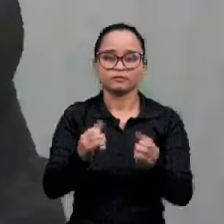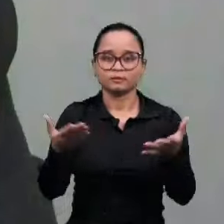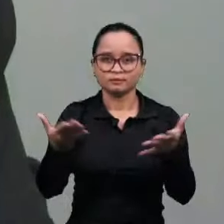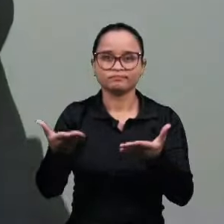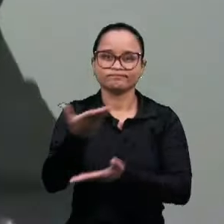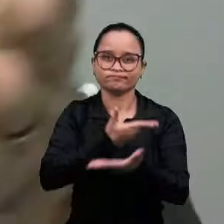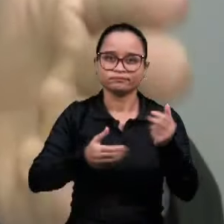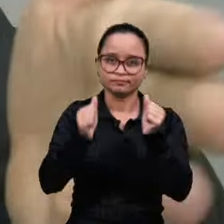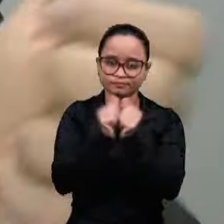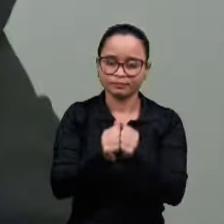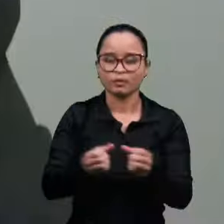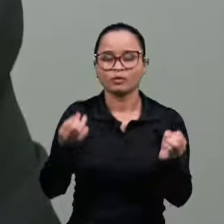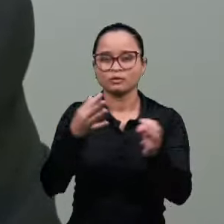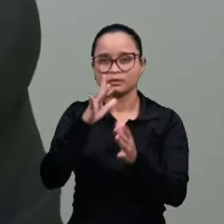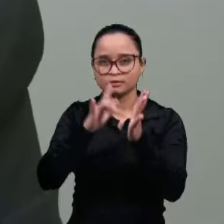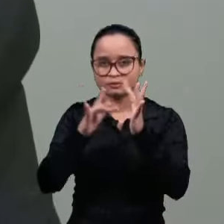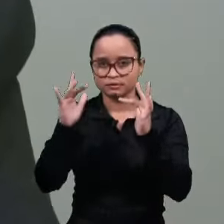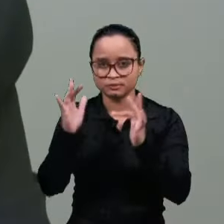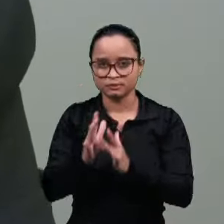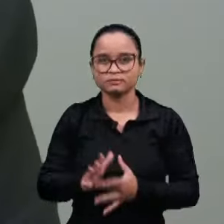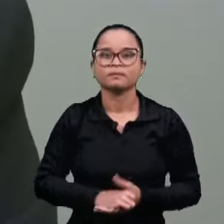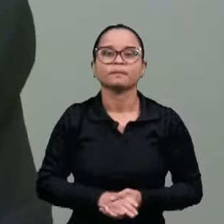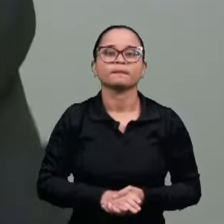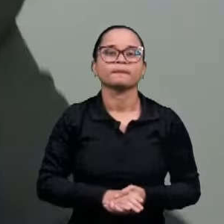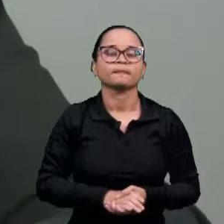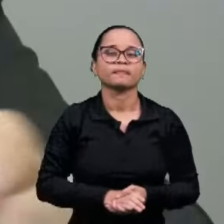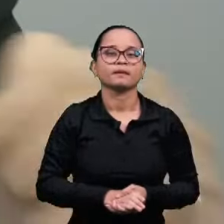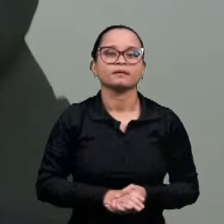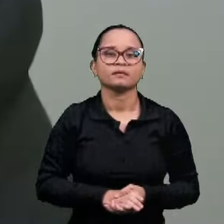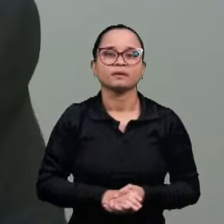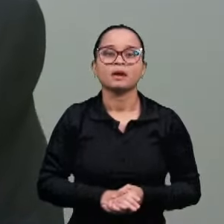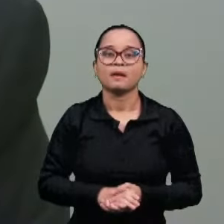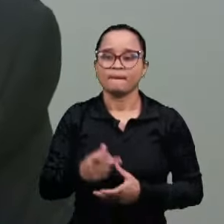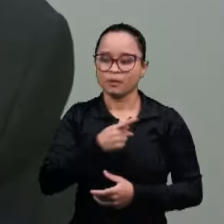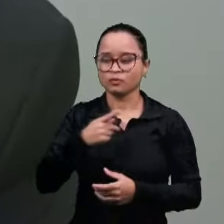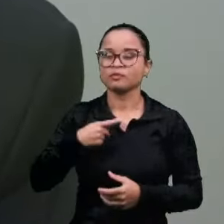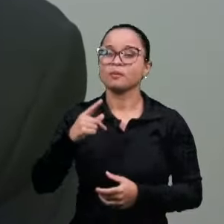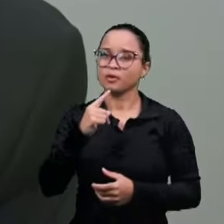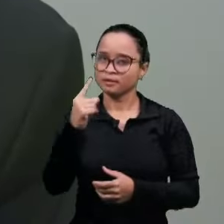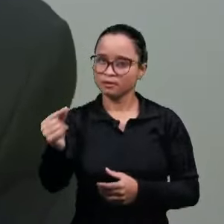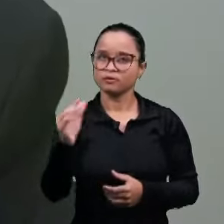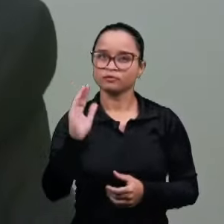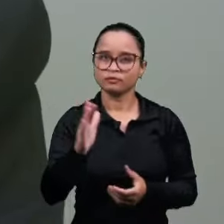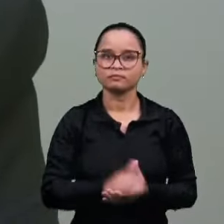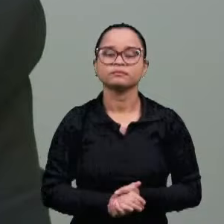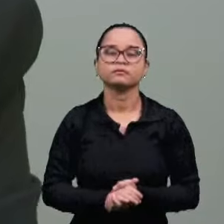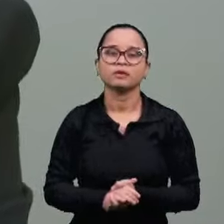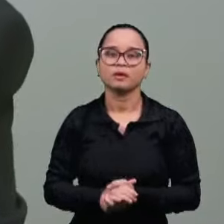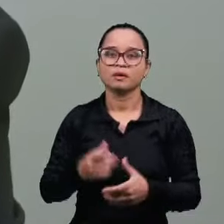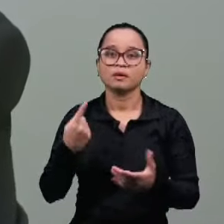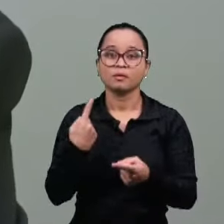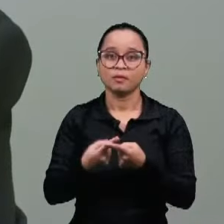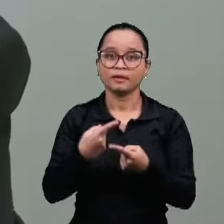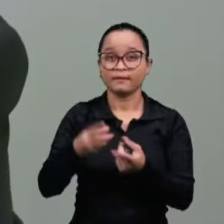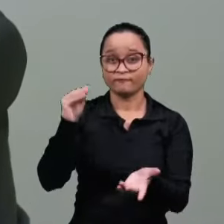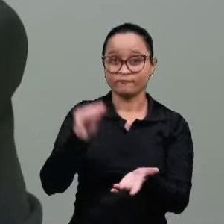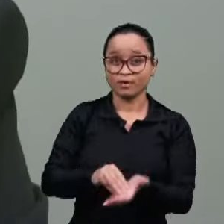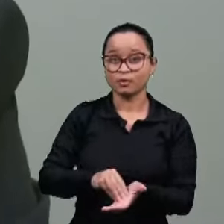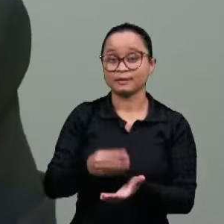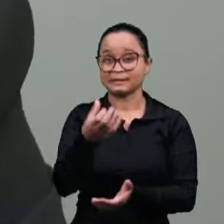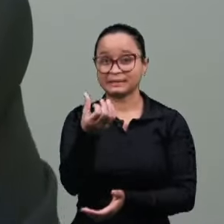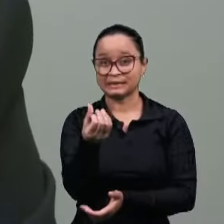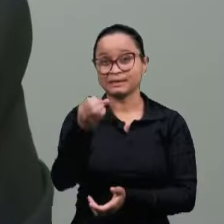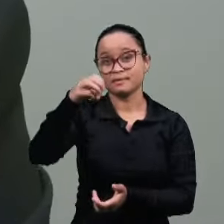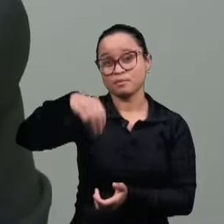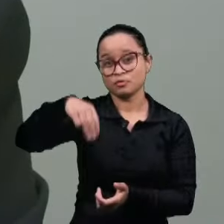Glória a Jesus. Pastor, o senhor pode já, a câmera vai fechar em mim aqui, o senhor já pode se dirigir, porque faltam 6 minutos para o culto desta